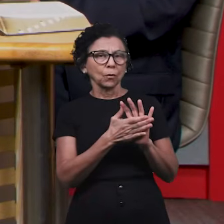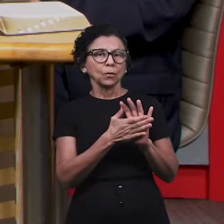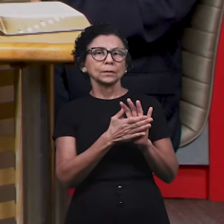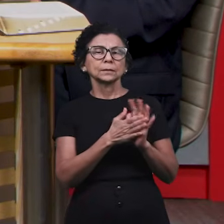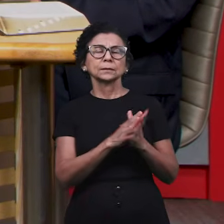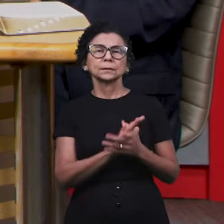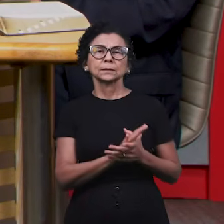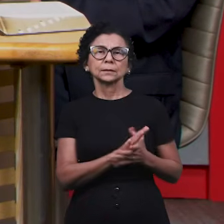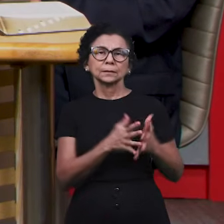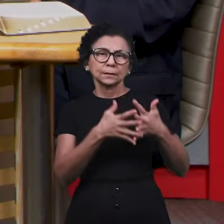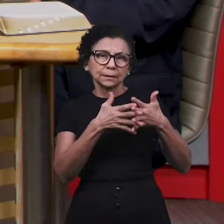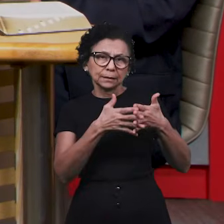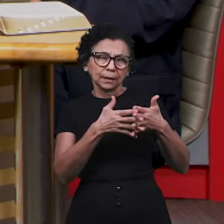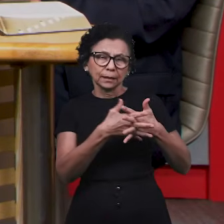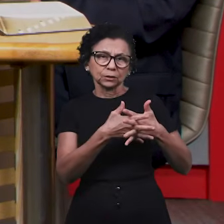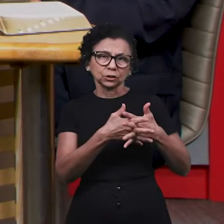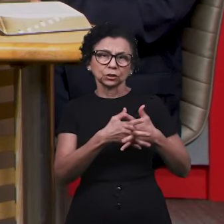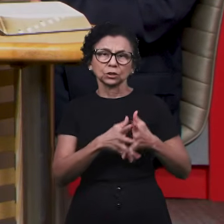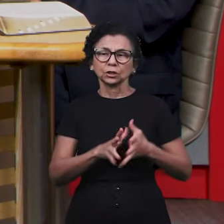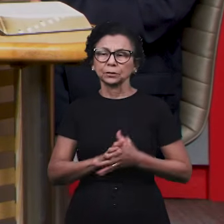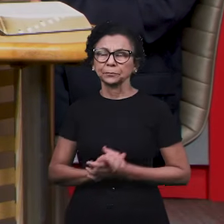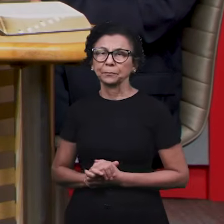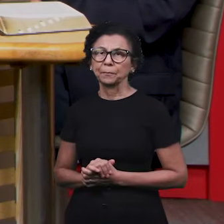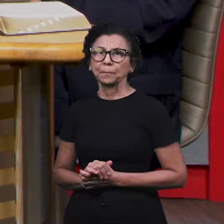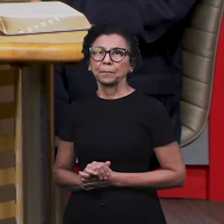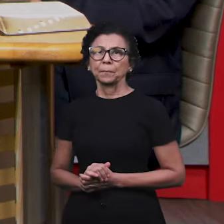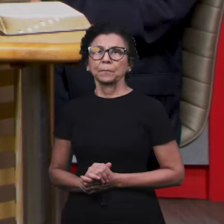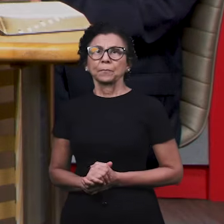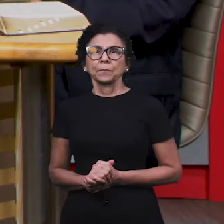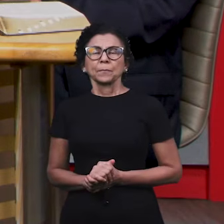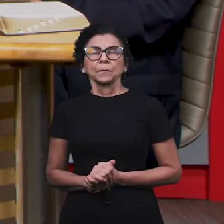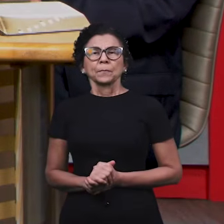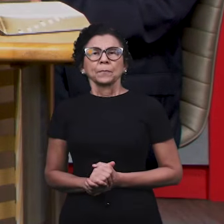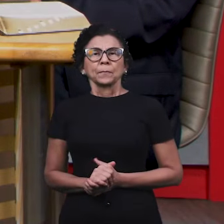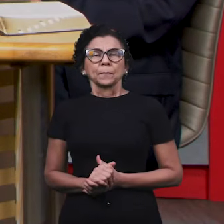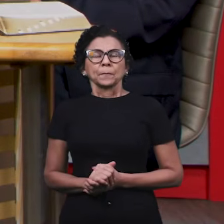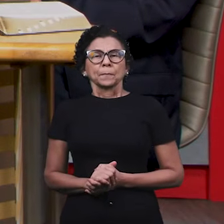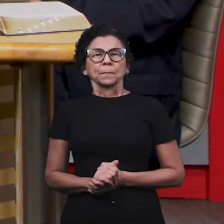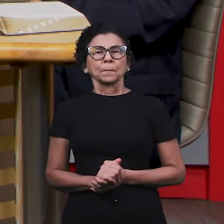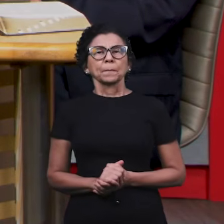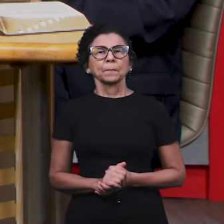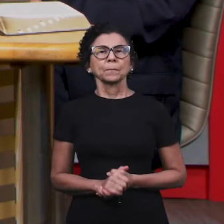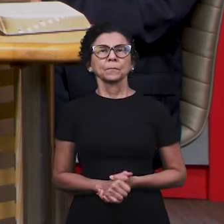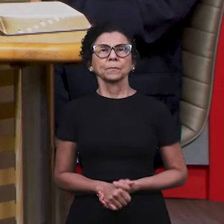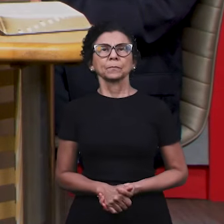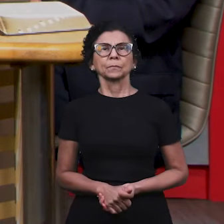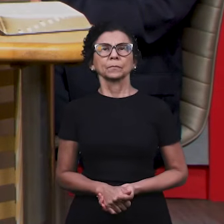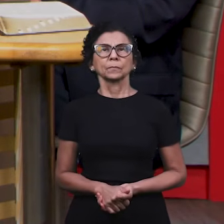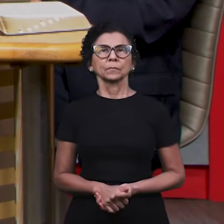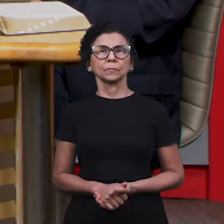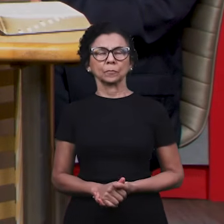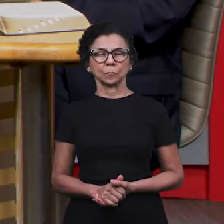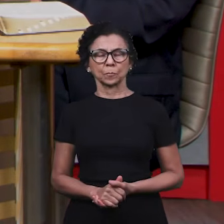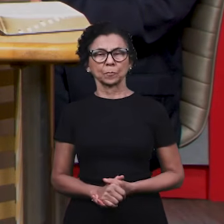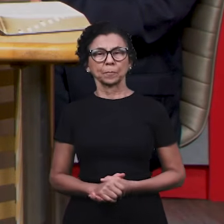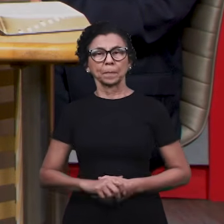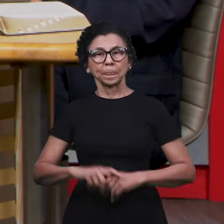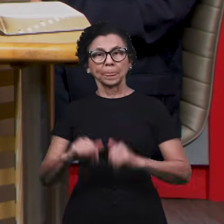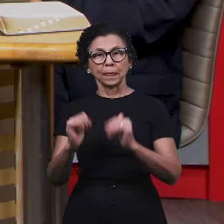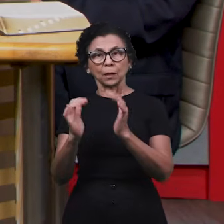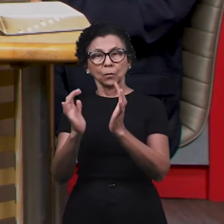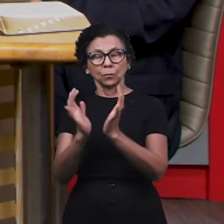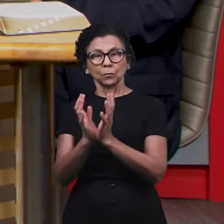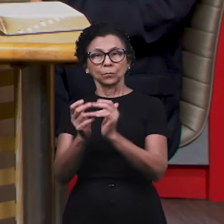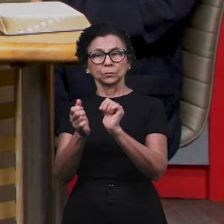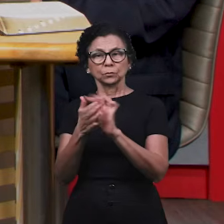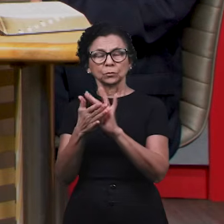até corroborando com o que a Ana disse, por se tratar de uma coluna vital para o corpo da igreja, necessita, é